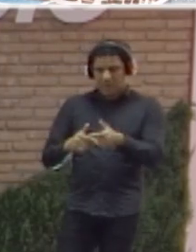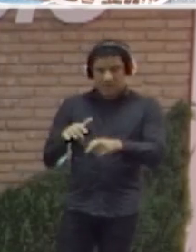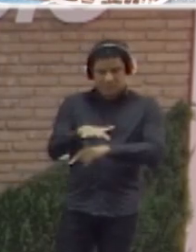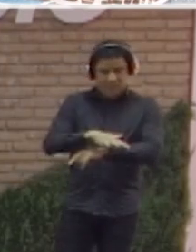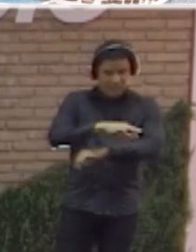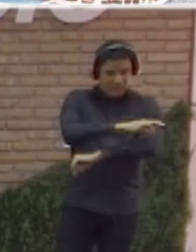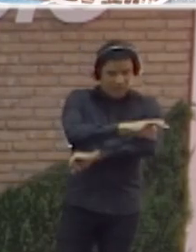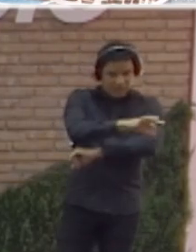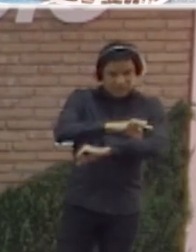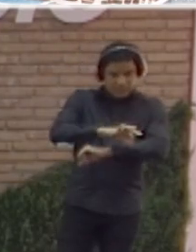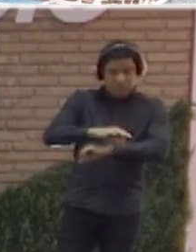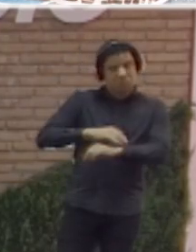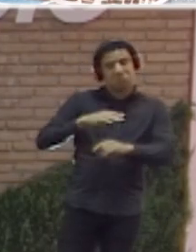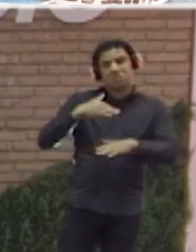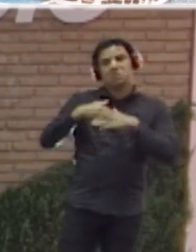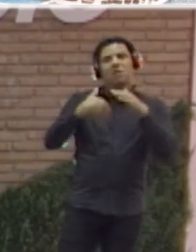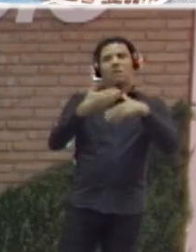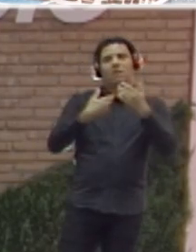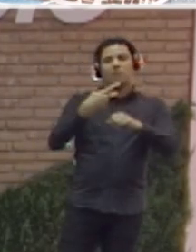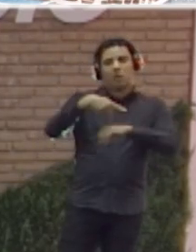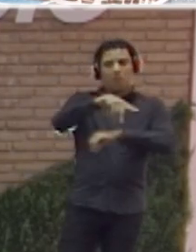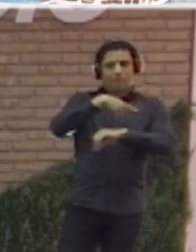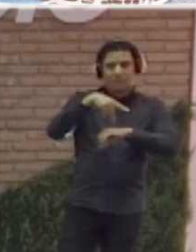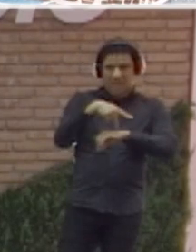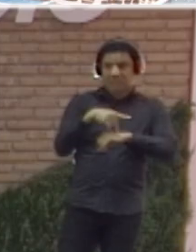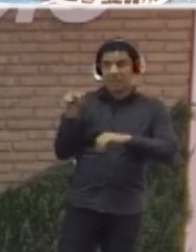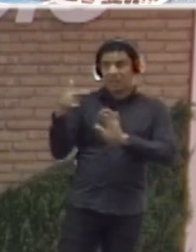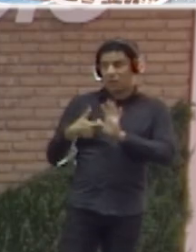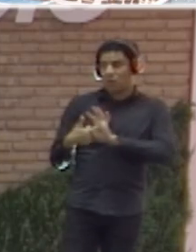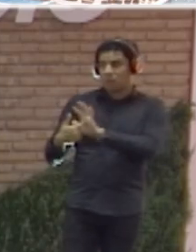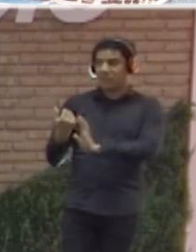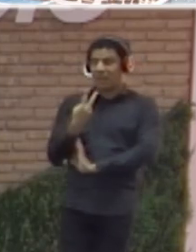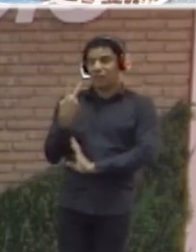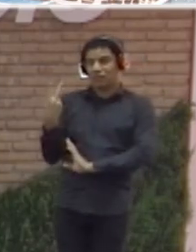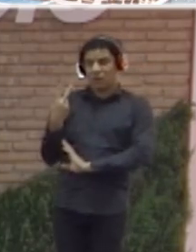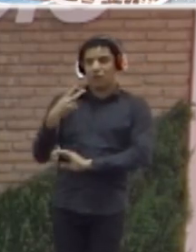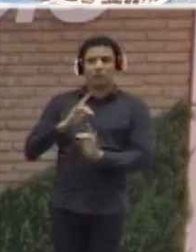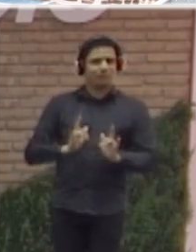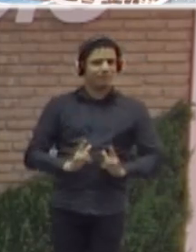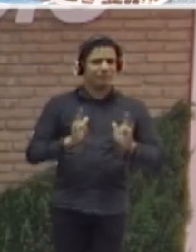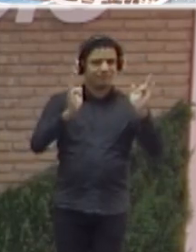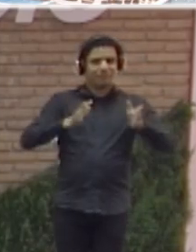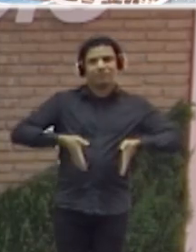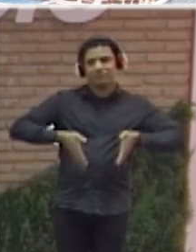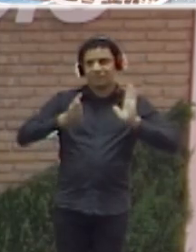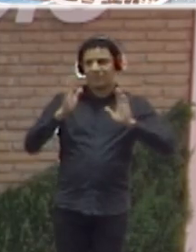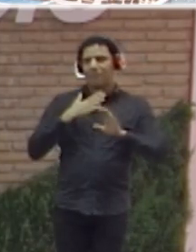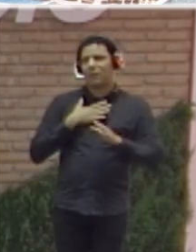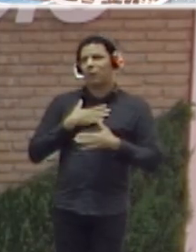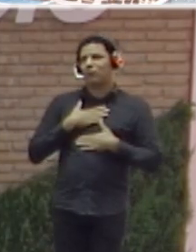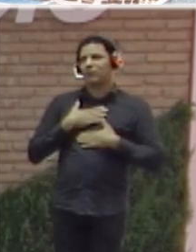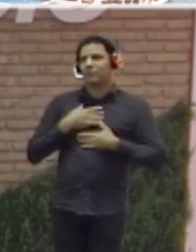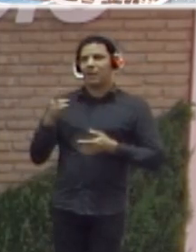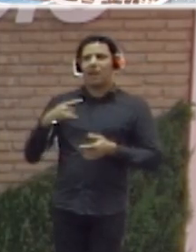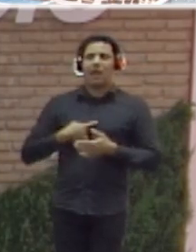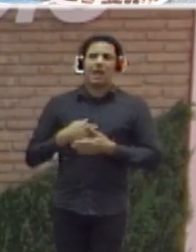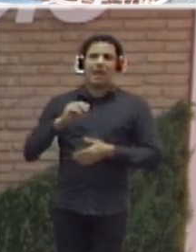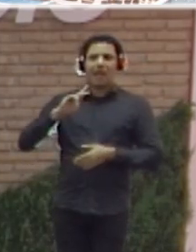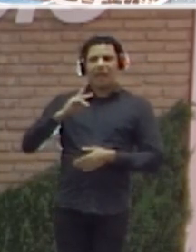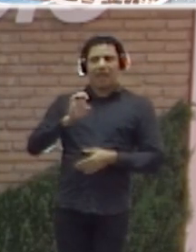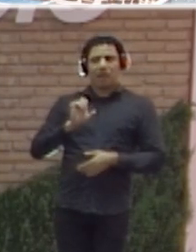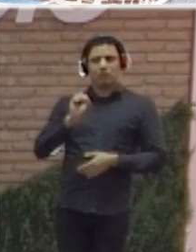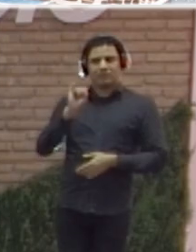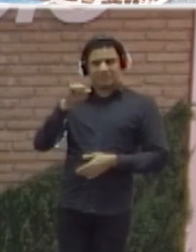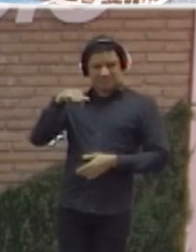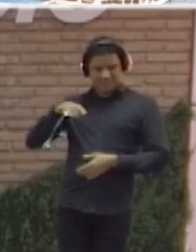desenvolveu bastante no país. Aqui eu mostro 2 dos meus edifícios favoritos. O primeiro se chama Wood City, em Helsinki, ou Cidade de